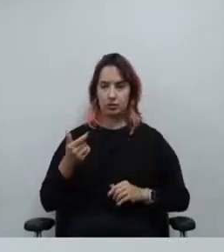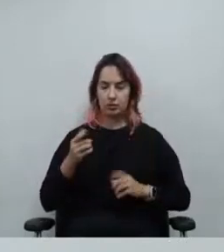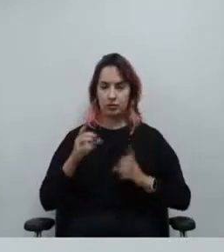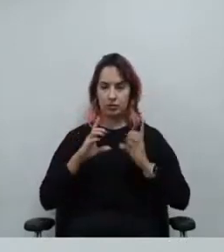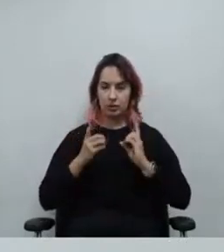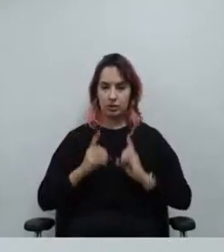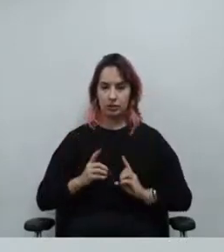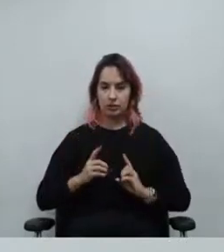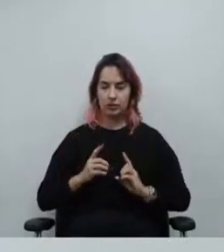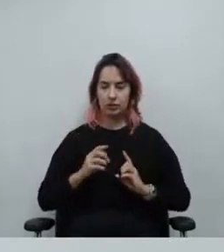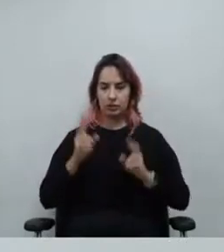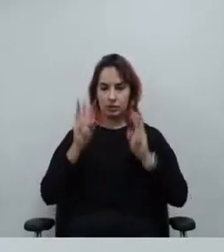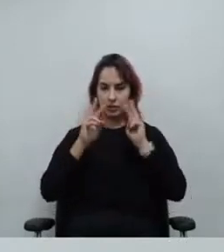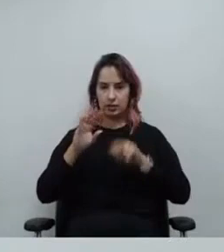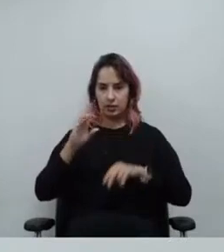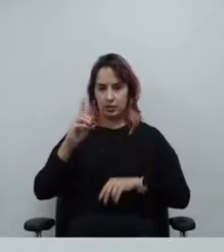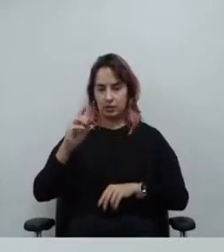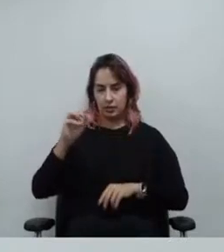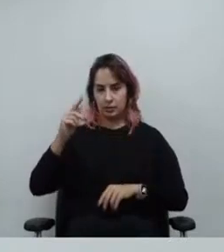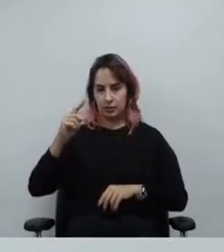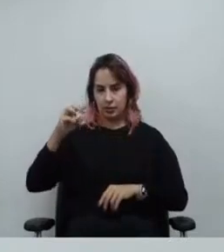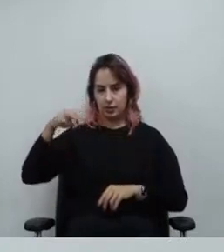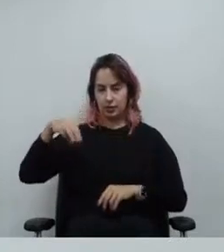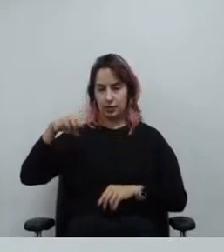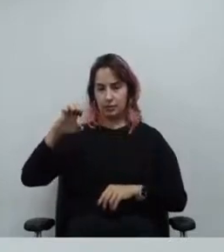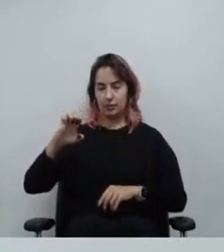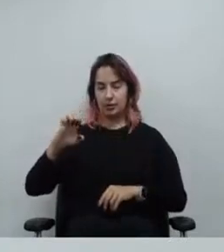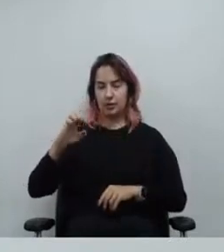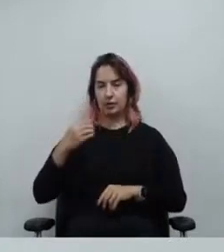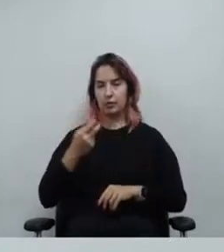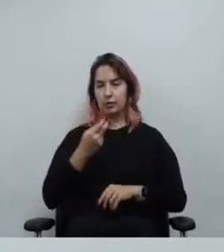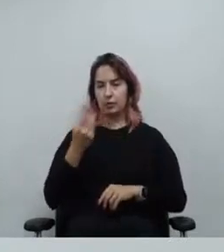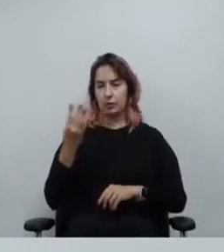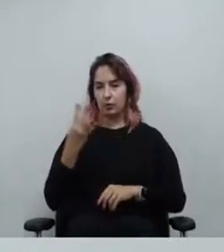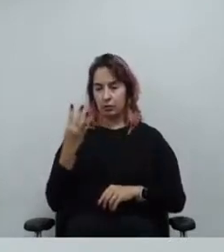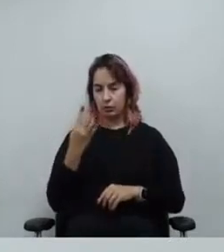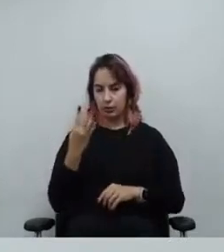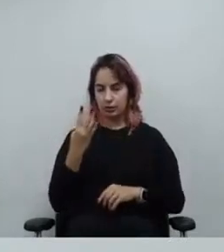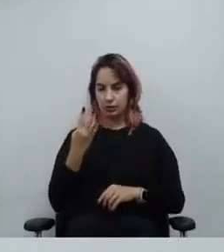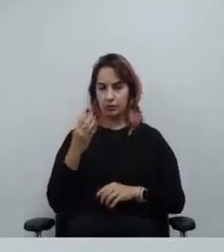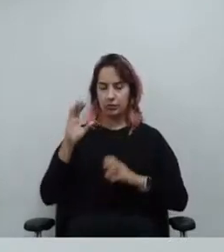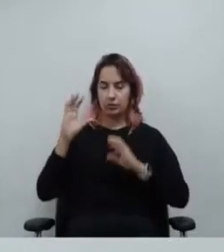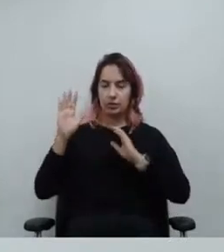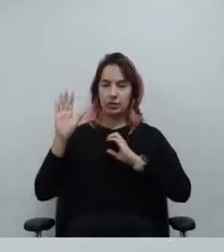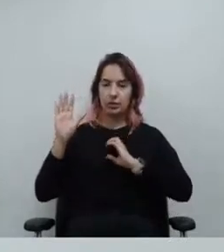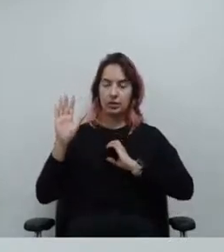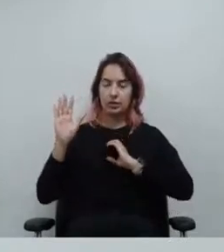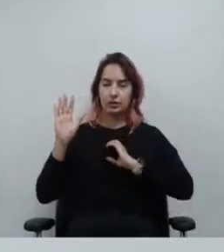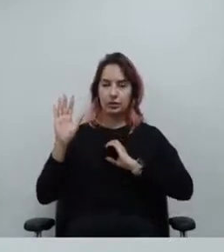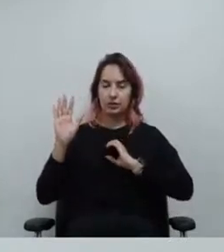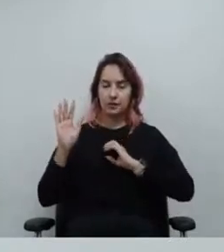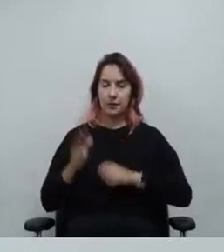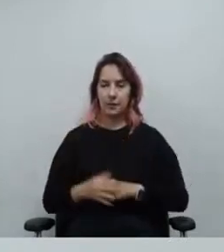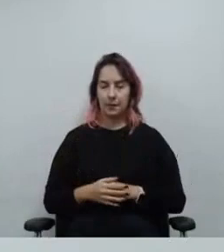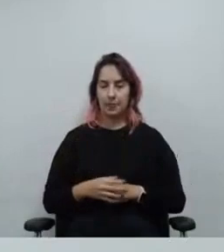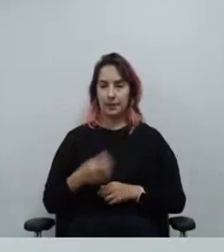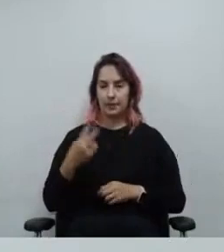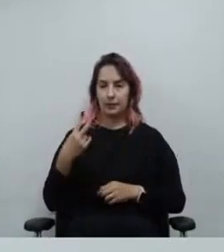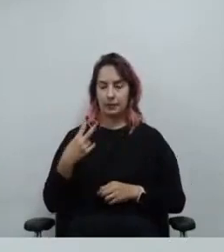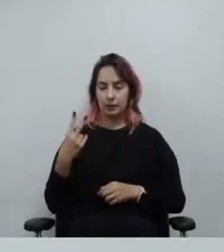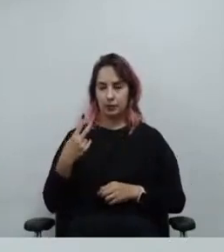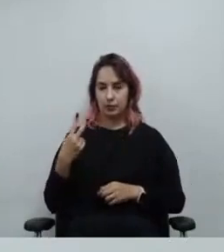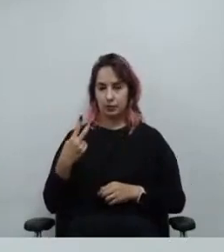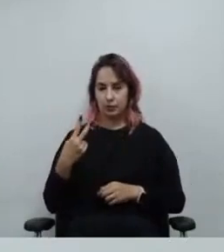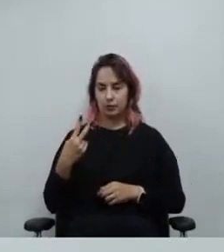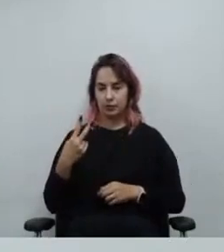deficiência reconhecida pelo DPME. Desses 4 candidatos, e eu dialoguei ontem com a presidência da banca examinadora, desses 4 candidatos, 2